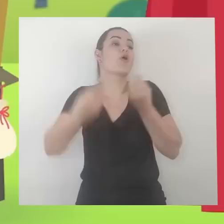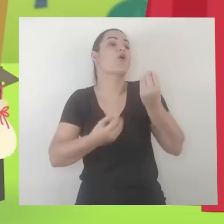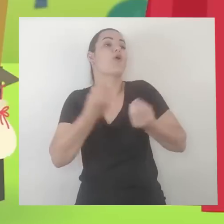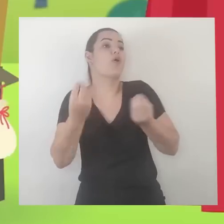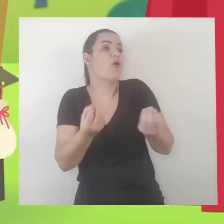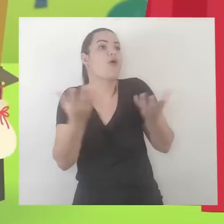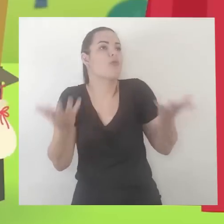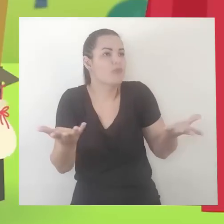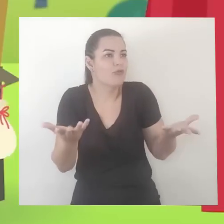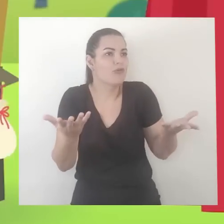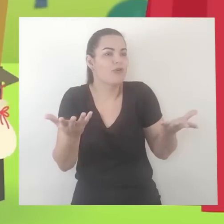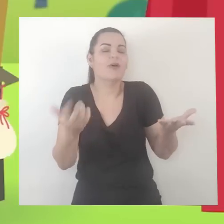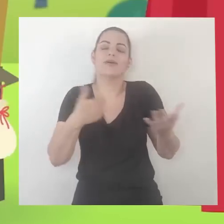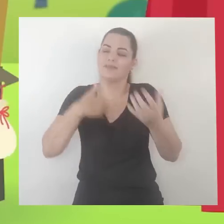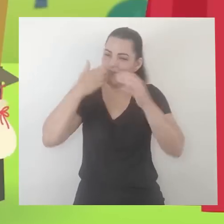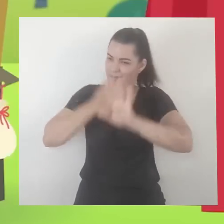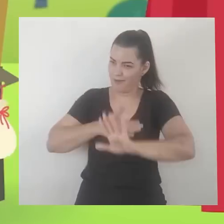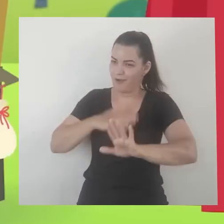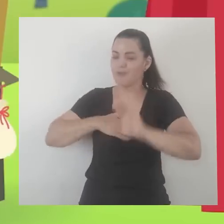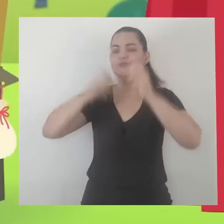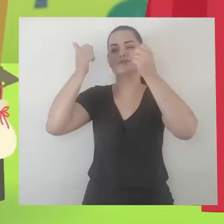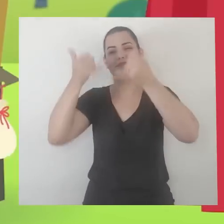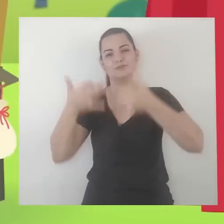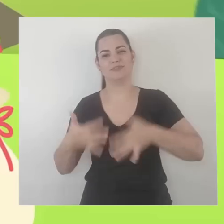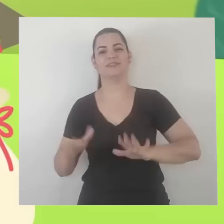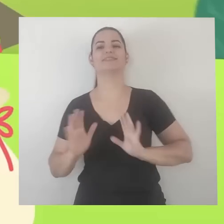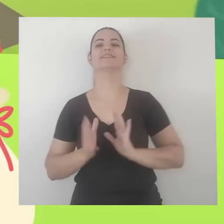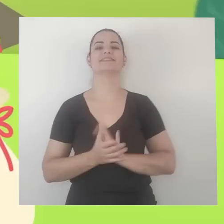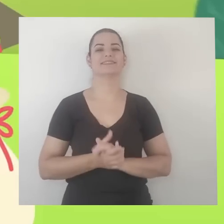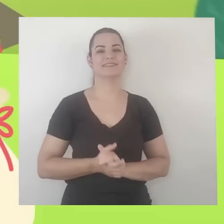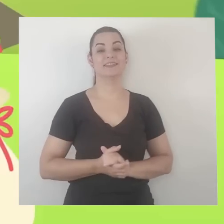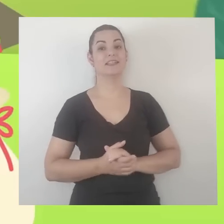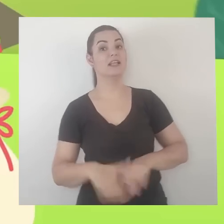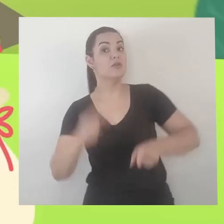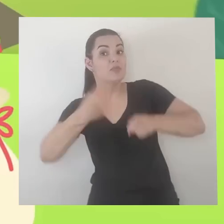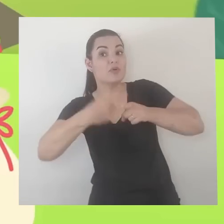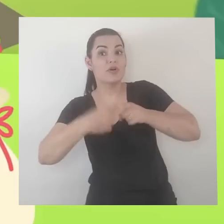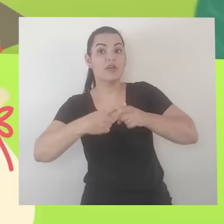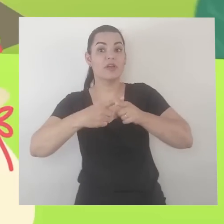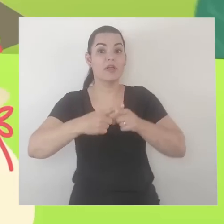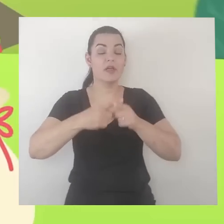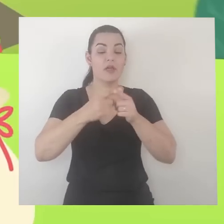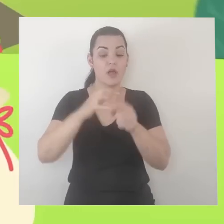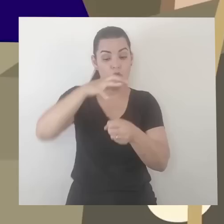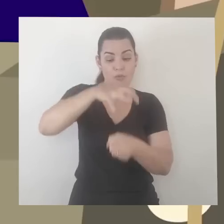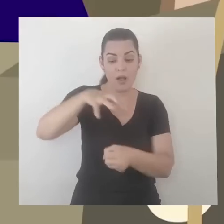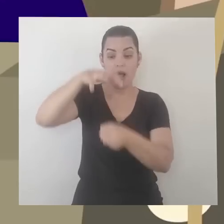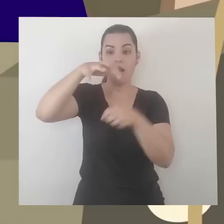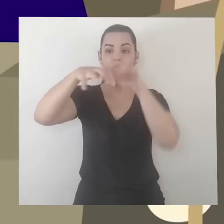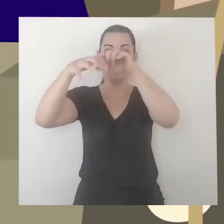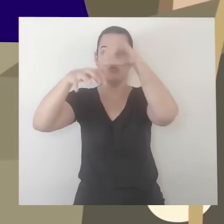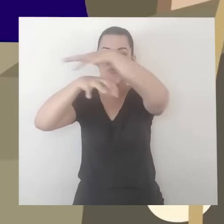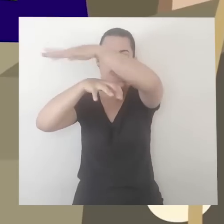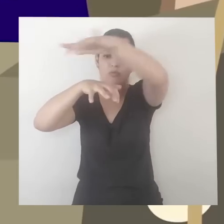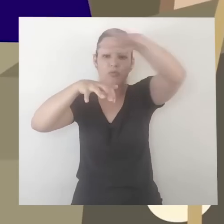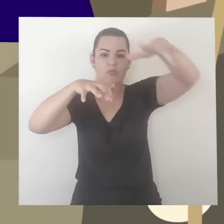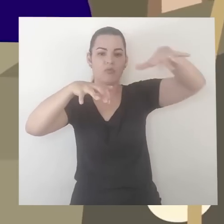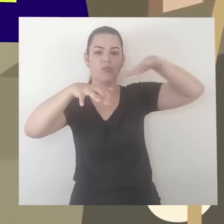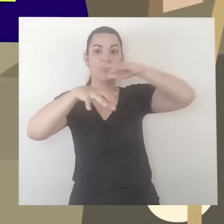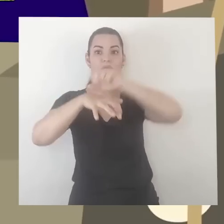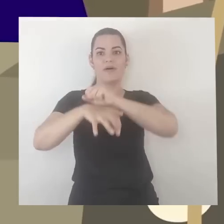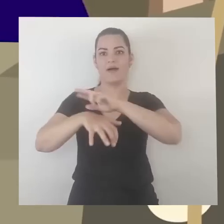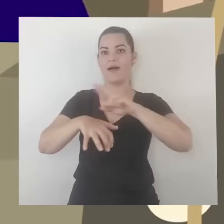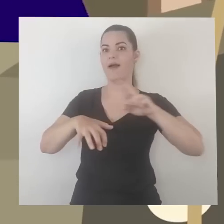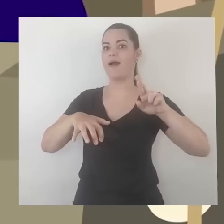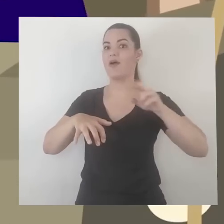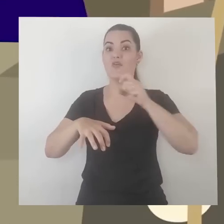sobe? Calma, gente, explica, não se afobe. É que fora do balão o ar é frio e pesado.